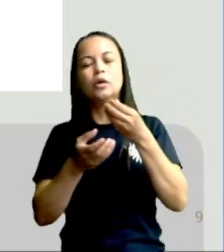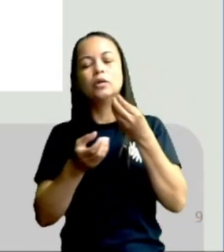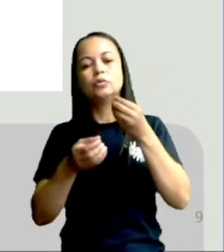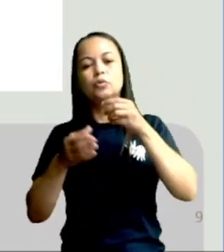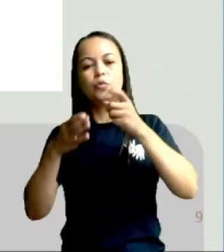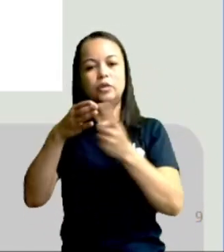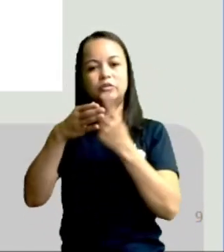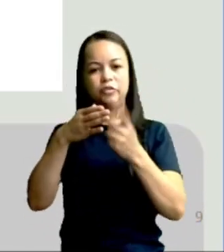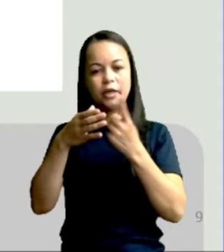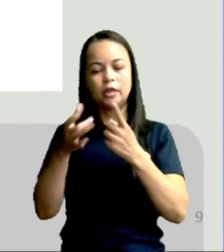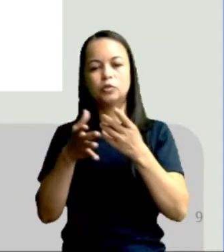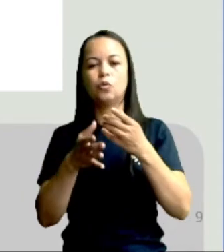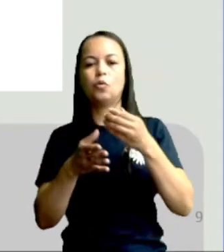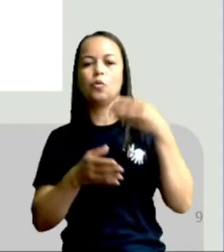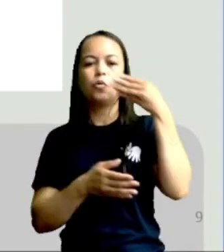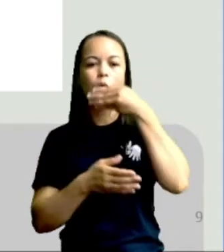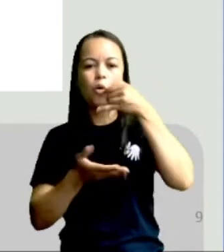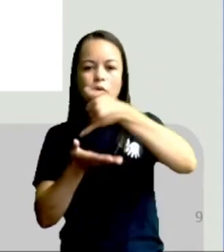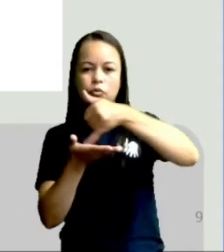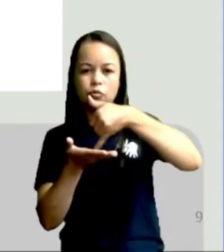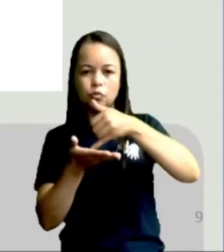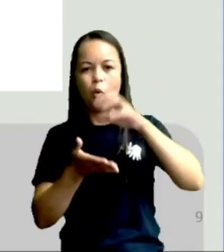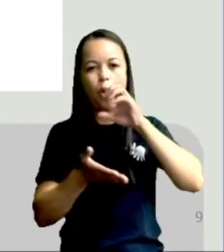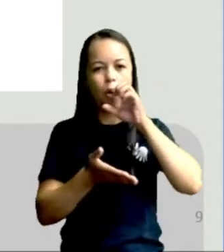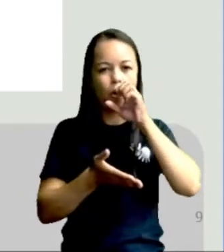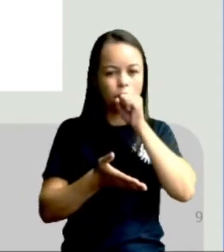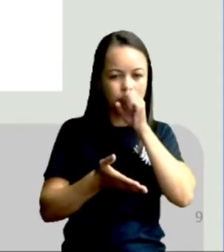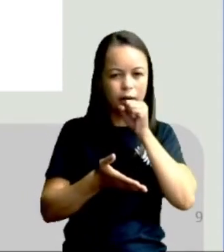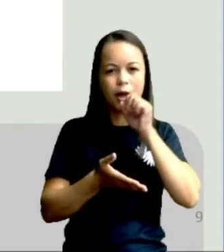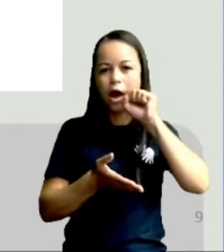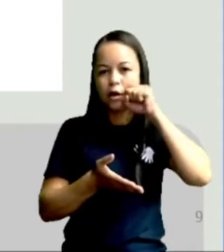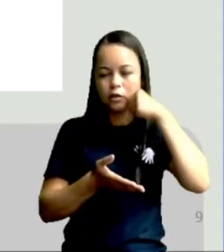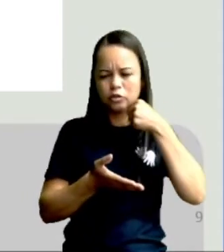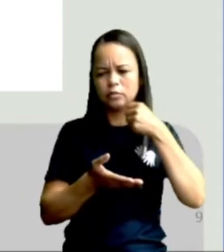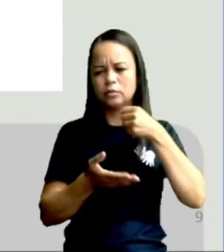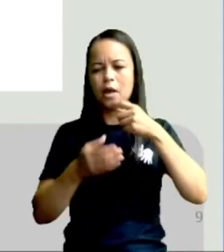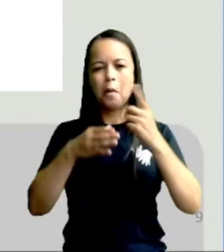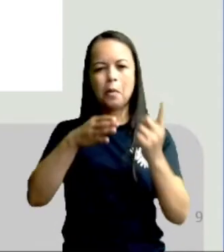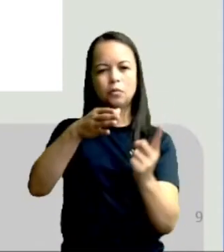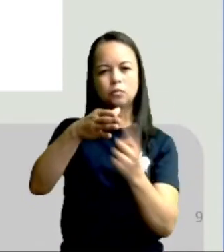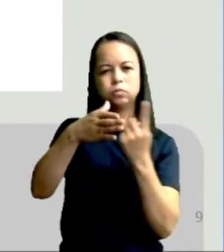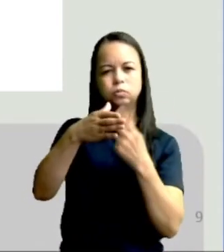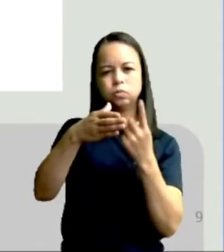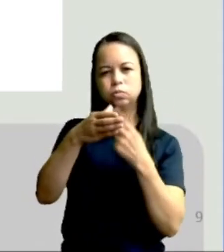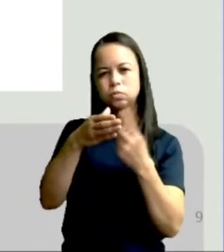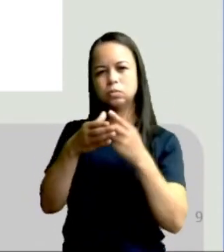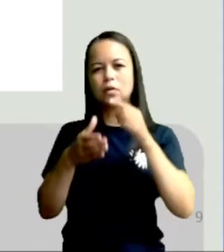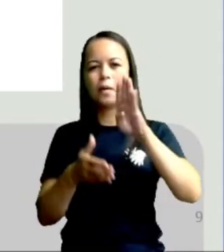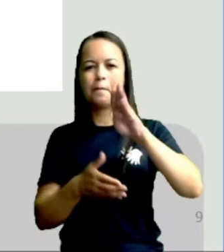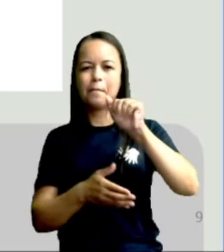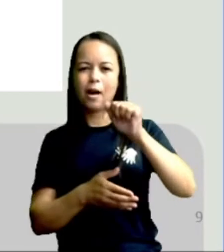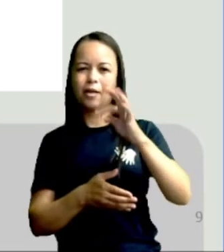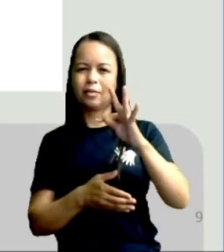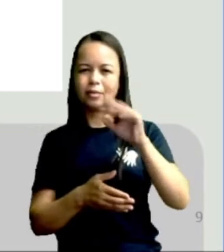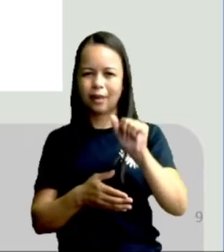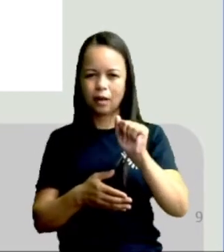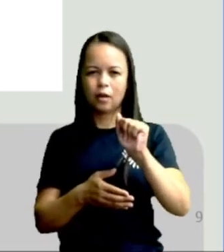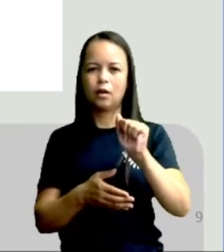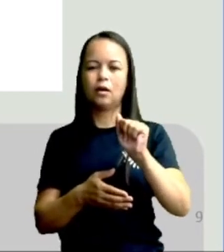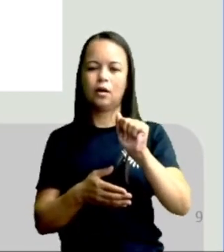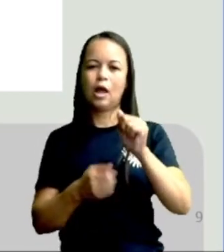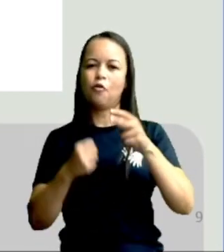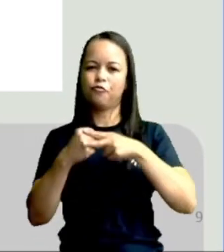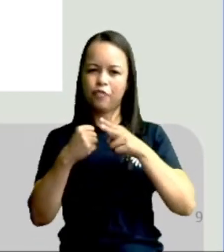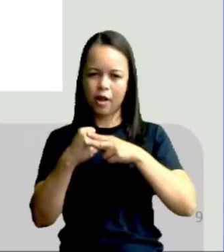ovos, óleo e o suco de laranja. O que quer dizer isso? Bata, eu estou utilizando um verbo no imperativo. Bata